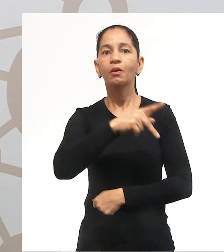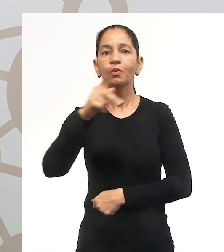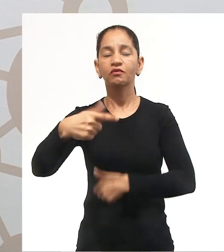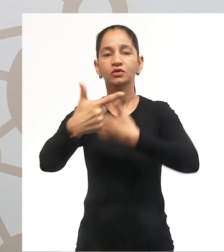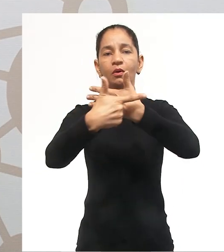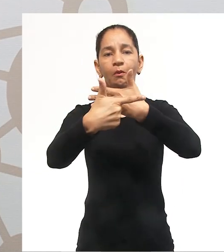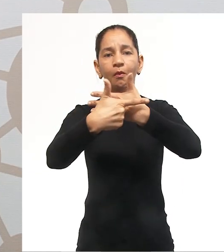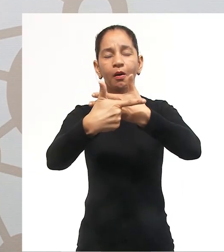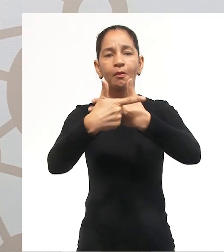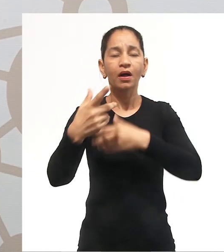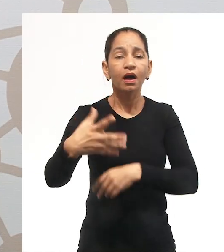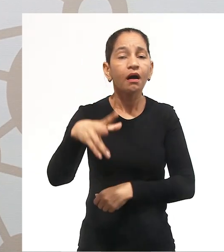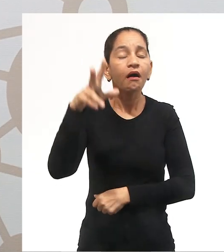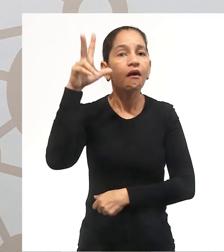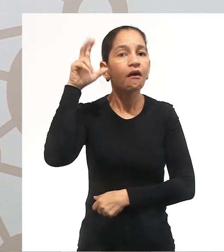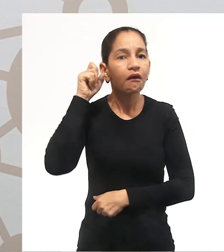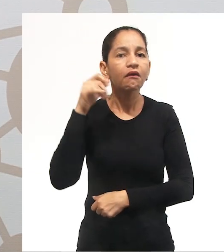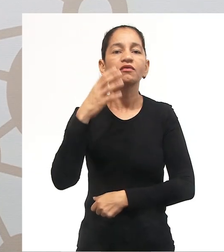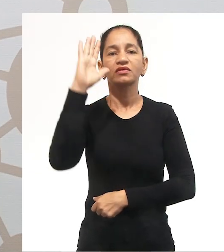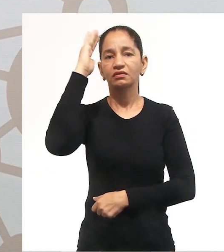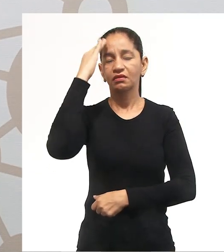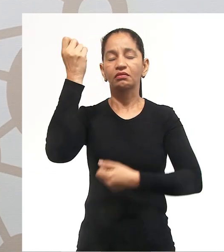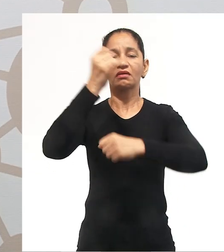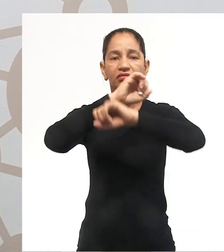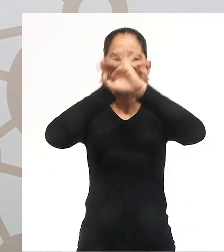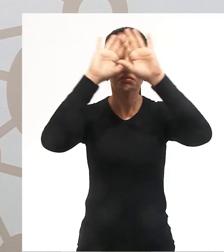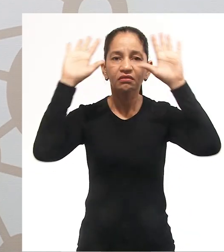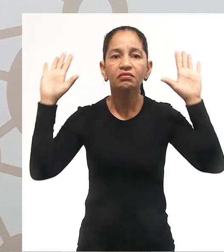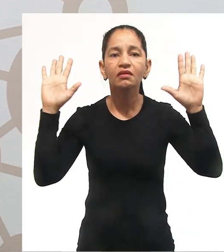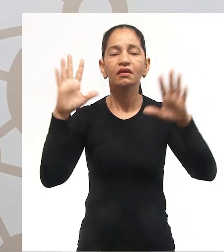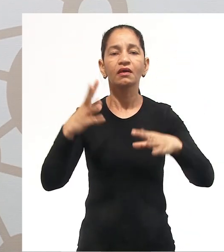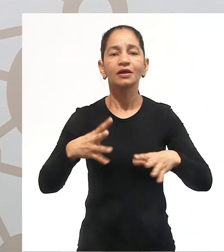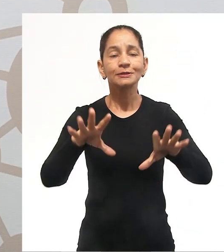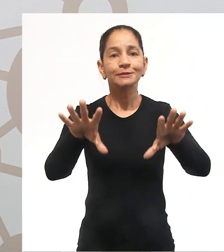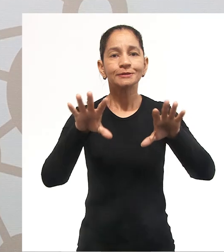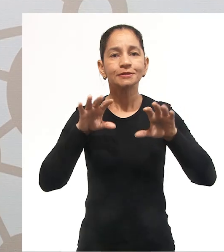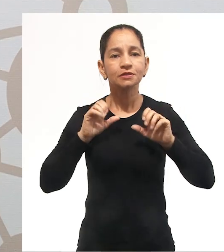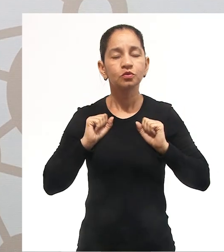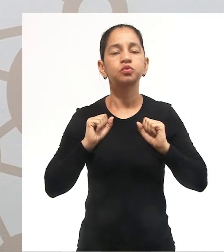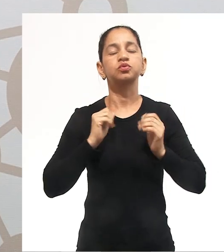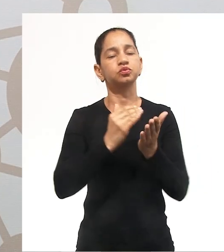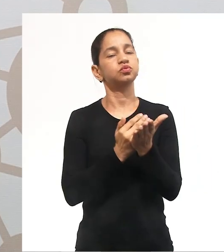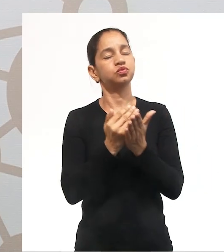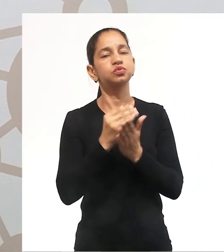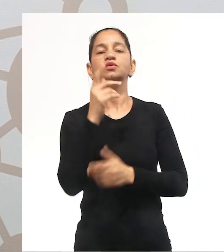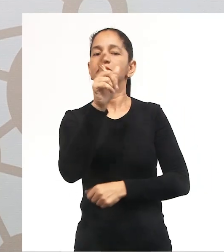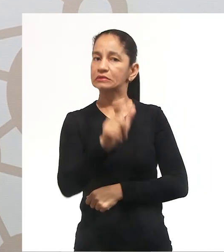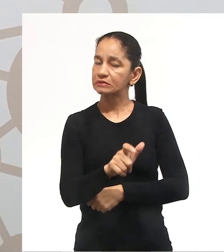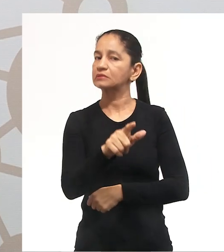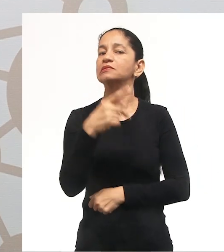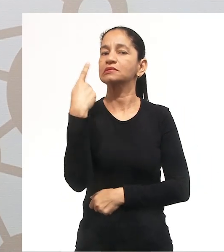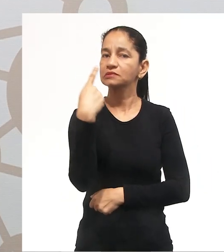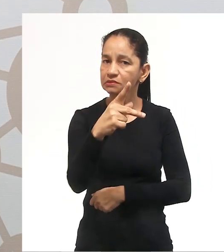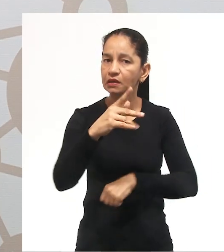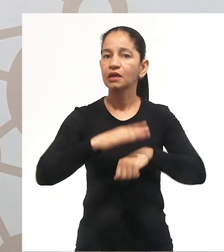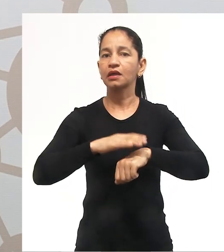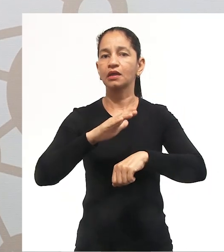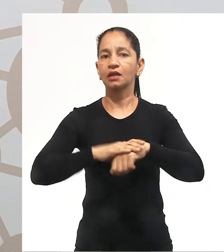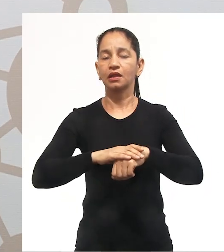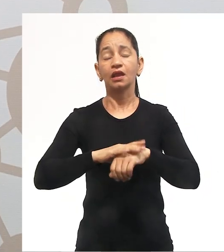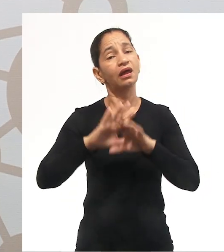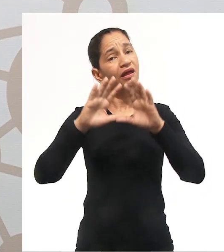a importância do que tinha ouvir, entender aquele relato daquela professora, a história de vida